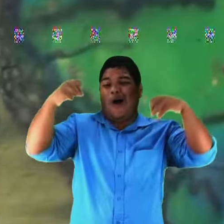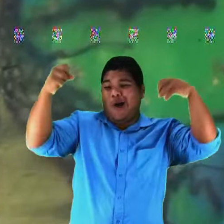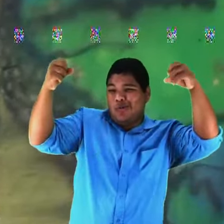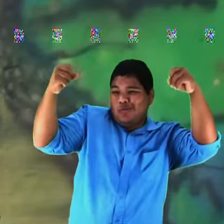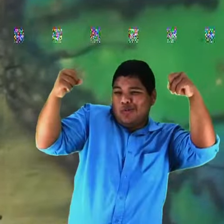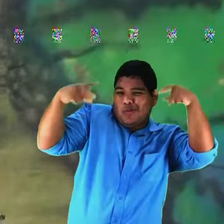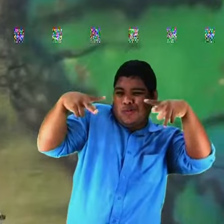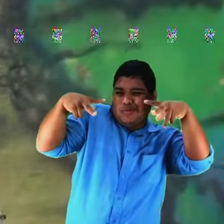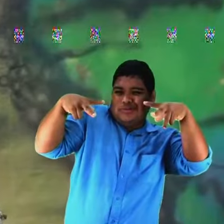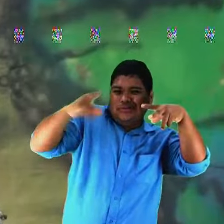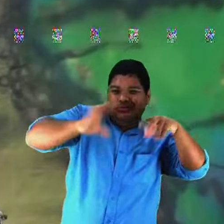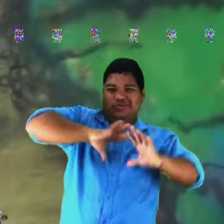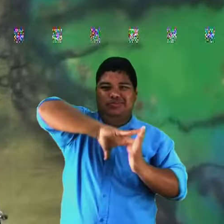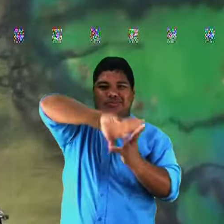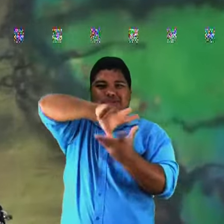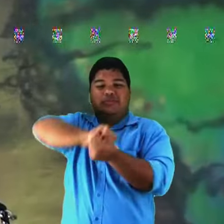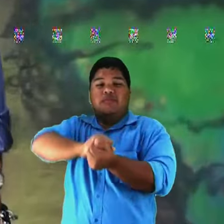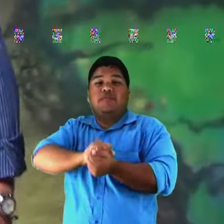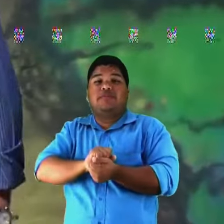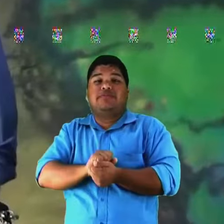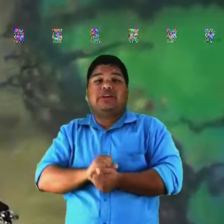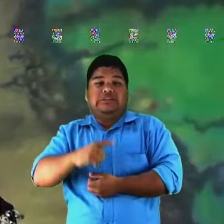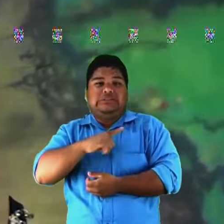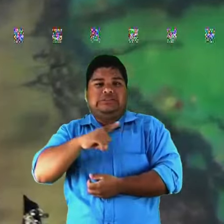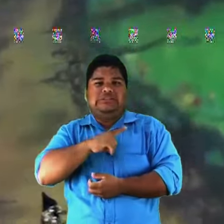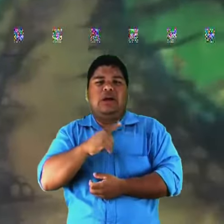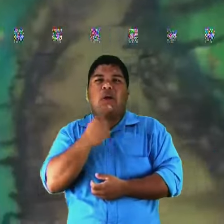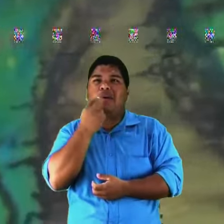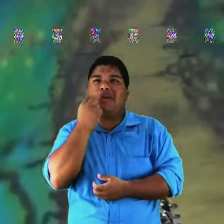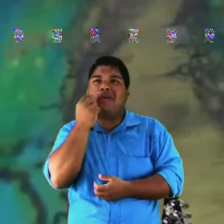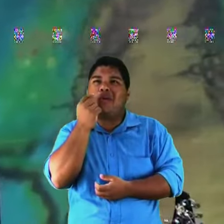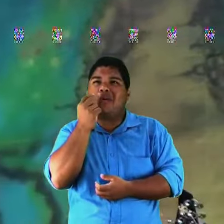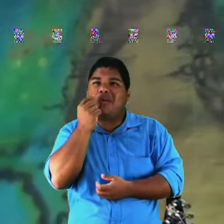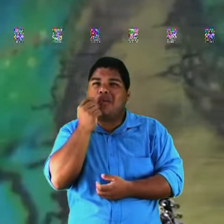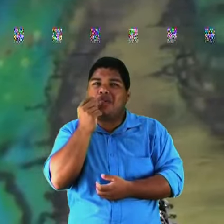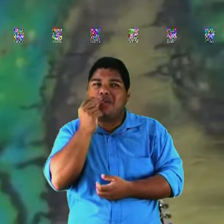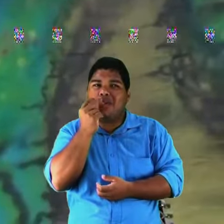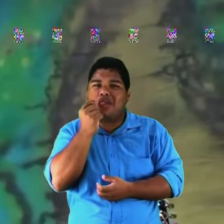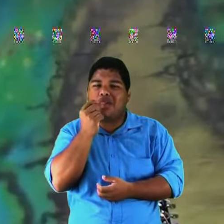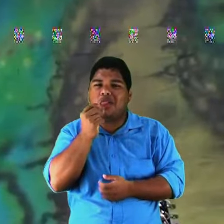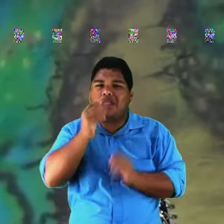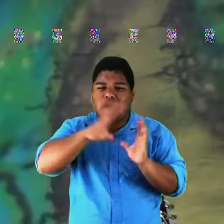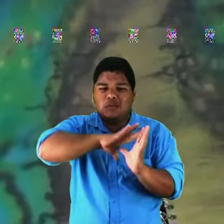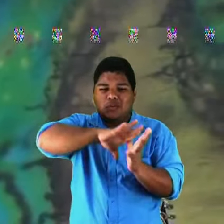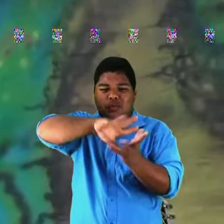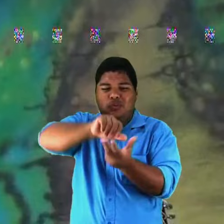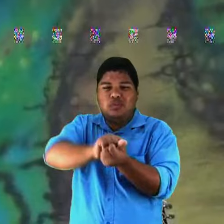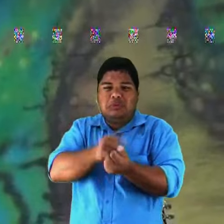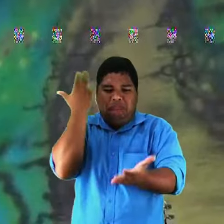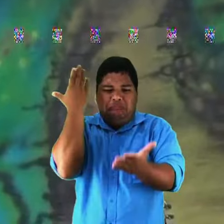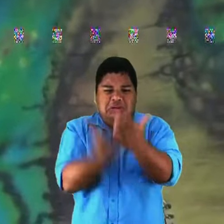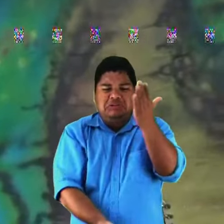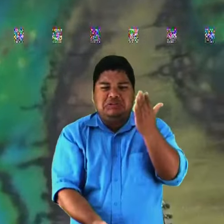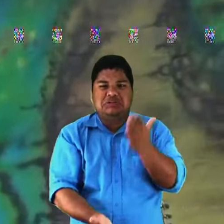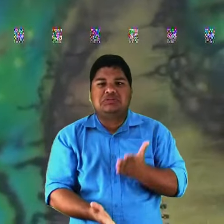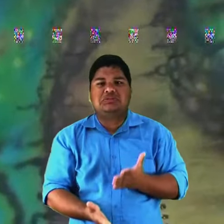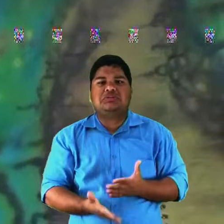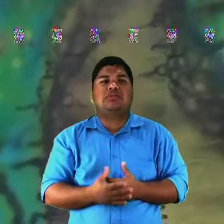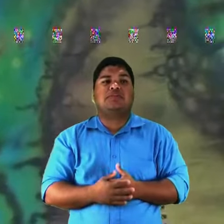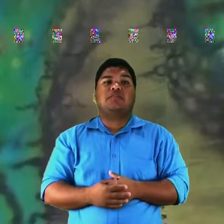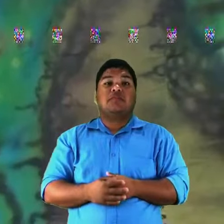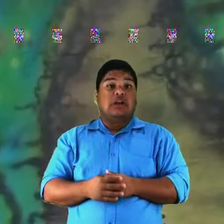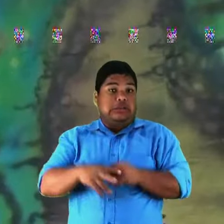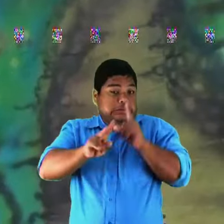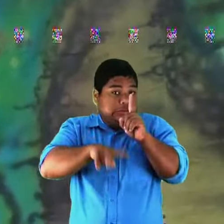que irão dar sabor a esse mundo perdido, totalmente perdido. E aí, depois